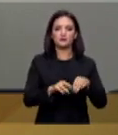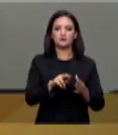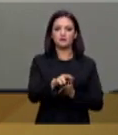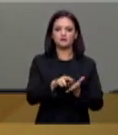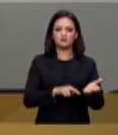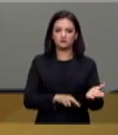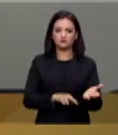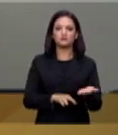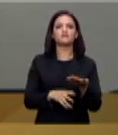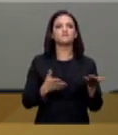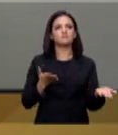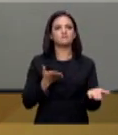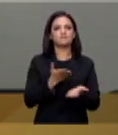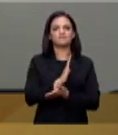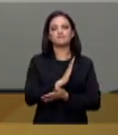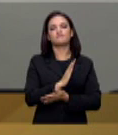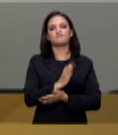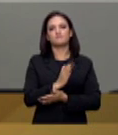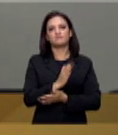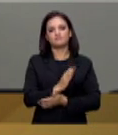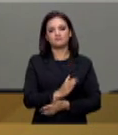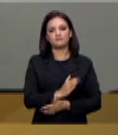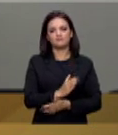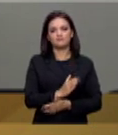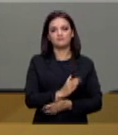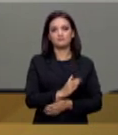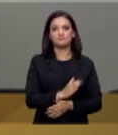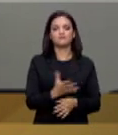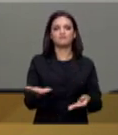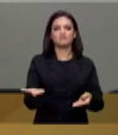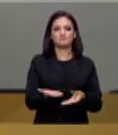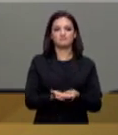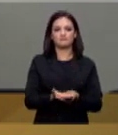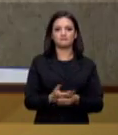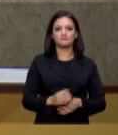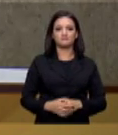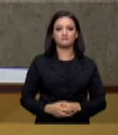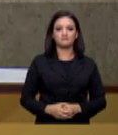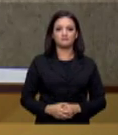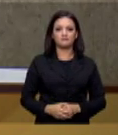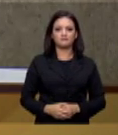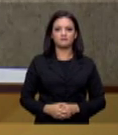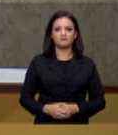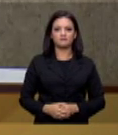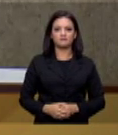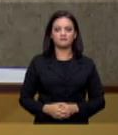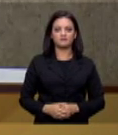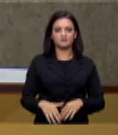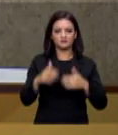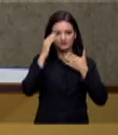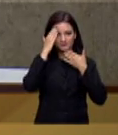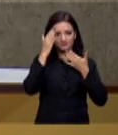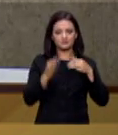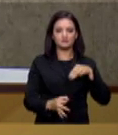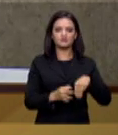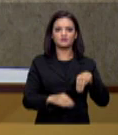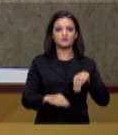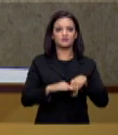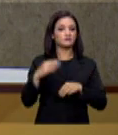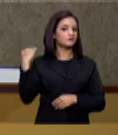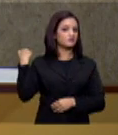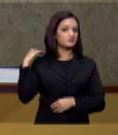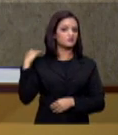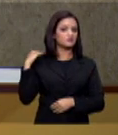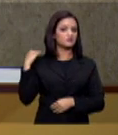julgar procedente a ação. Como voto, senhor presidente, agradecendo a palavra. Obrigado, ministra Carmen Lúcia. Ministro Dias